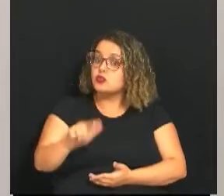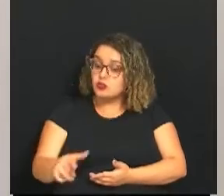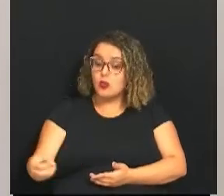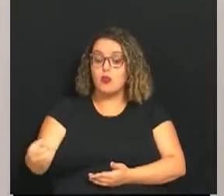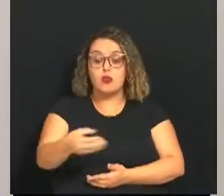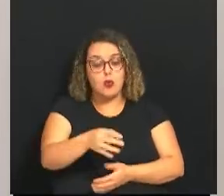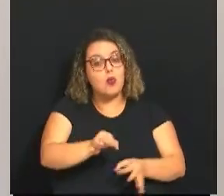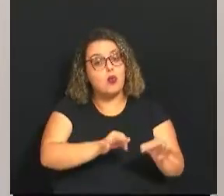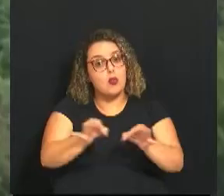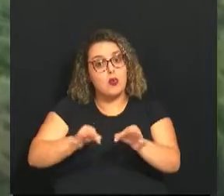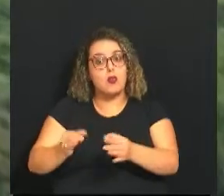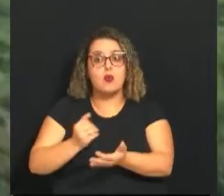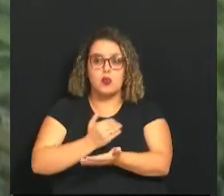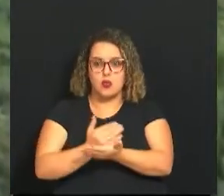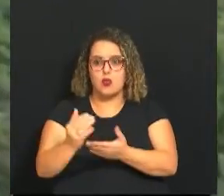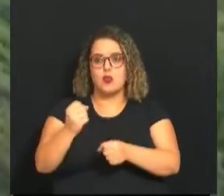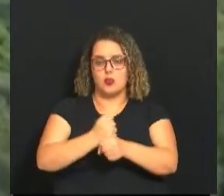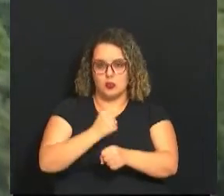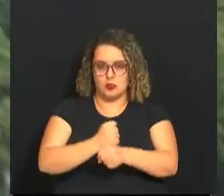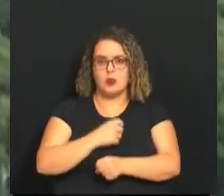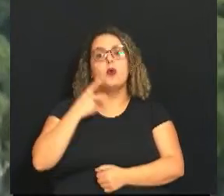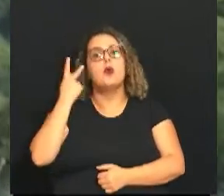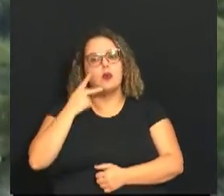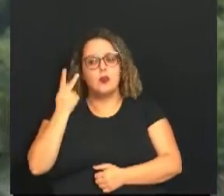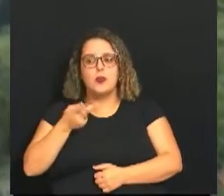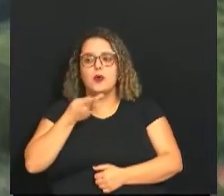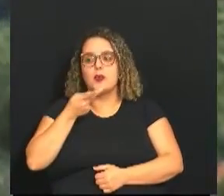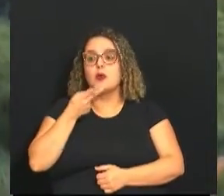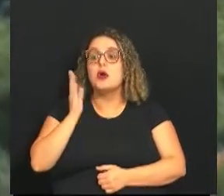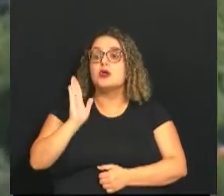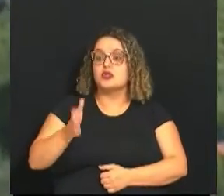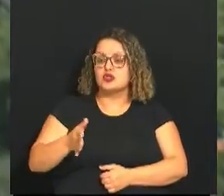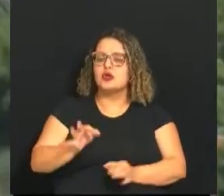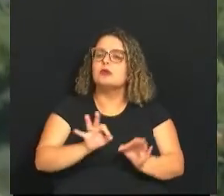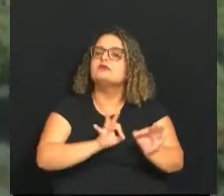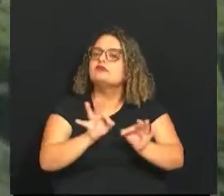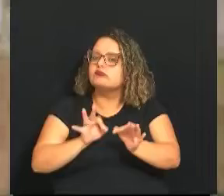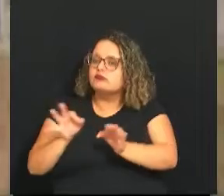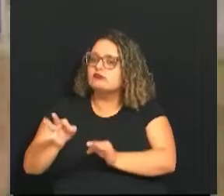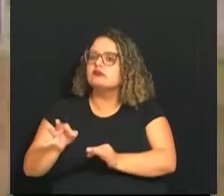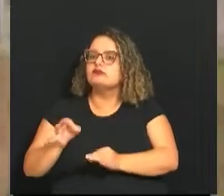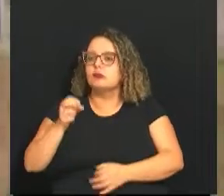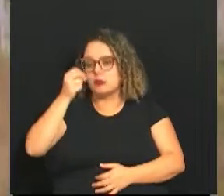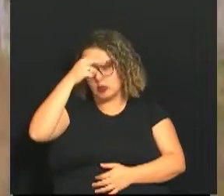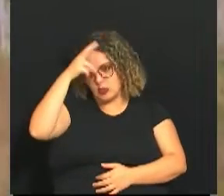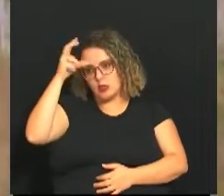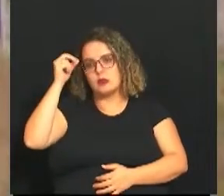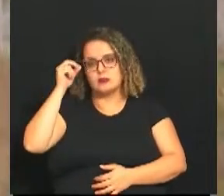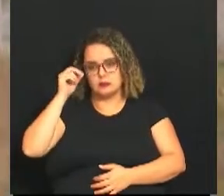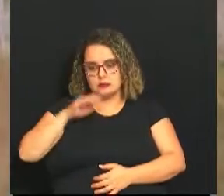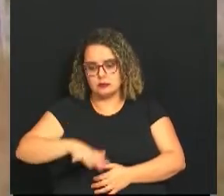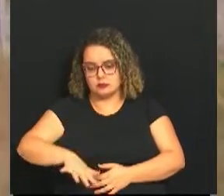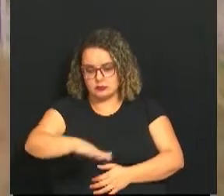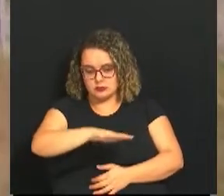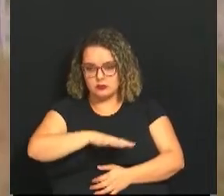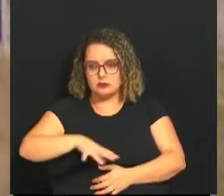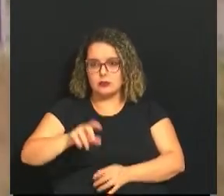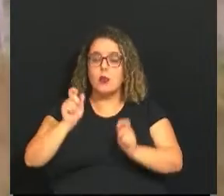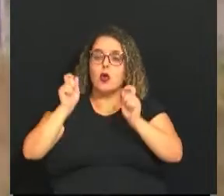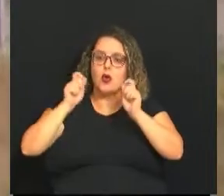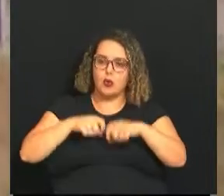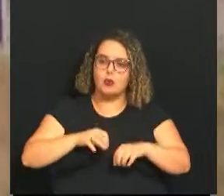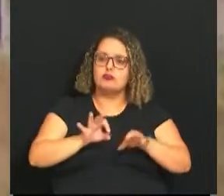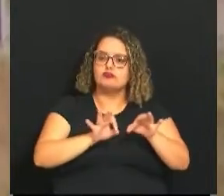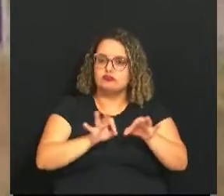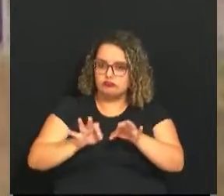e o início das obras. O vereador comentou que já está alinhando com a prefeitura as obras no local e um possível